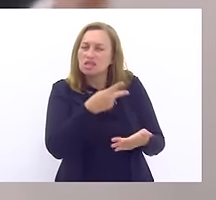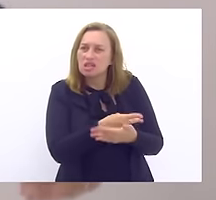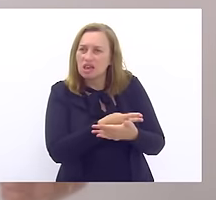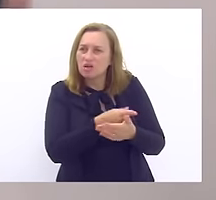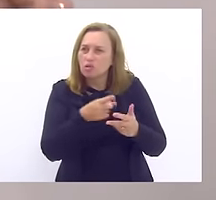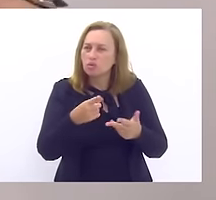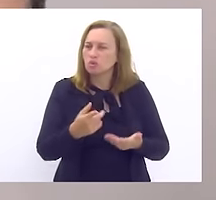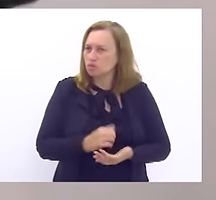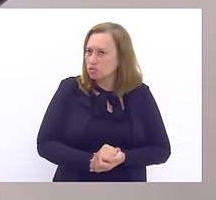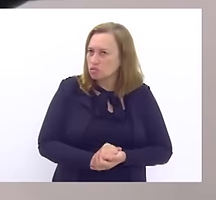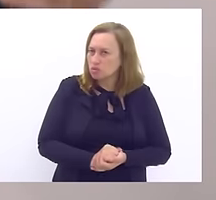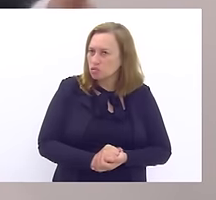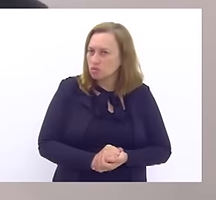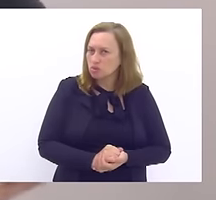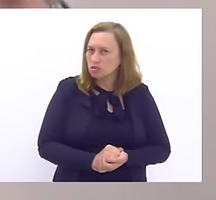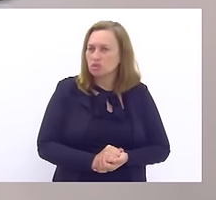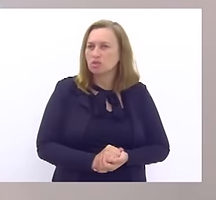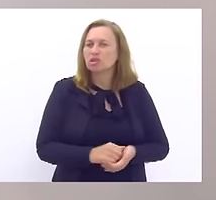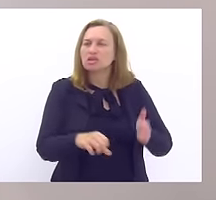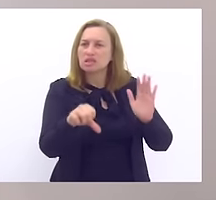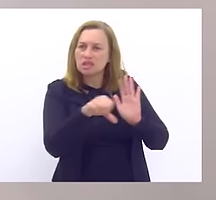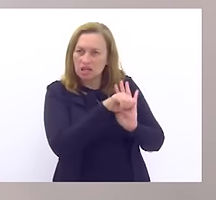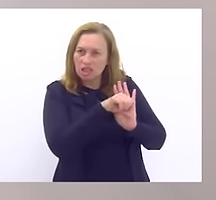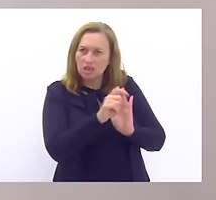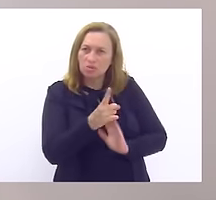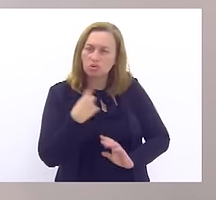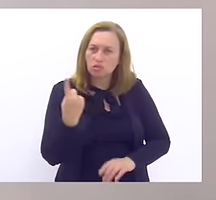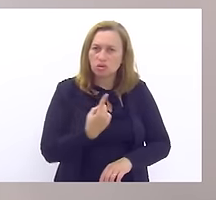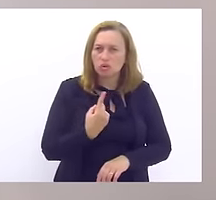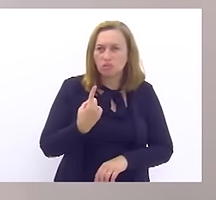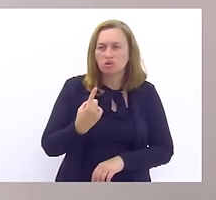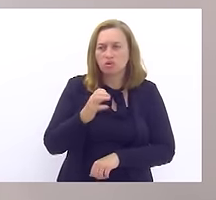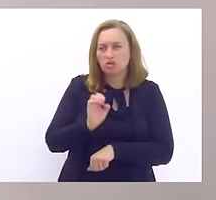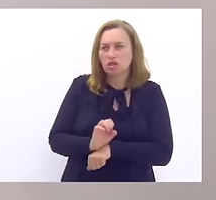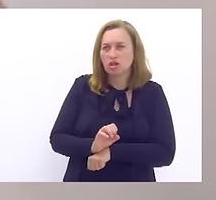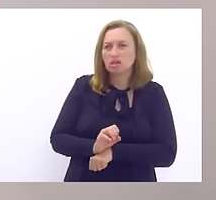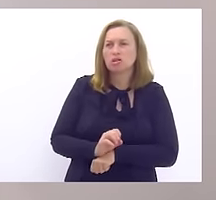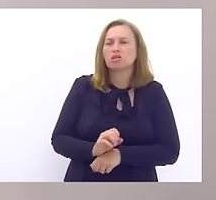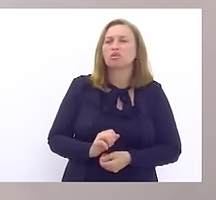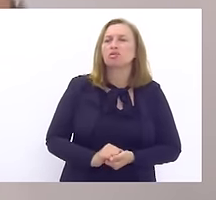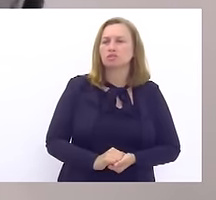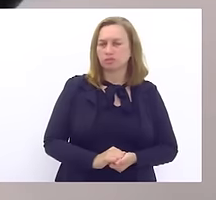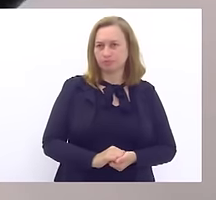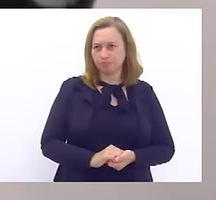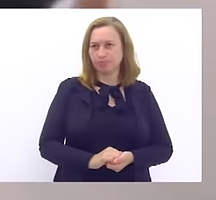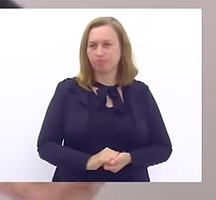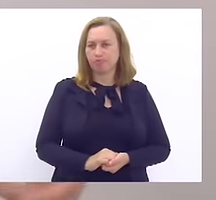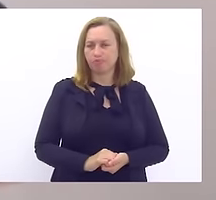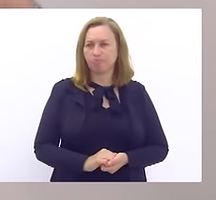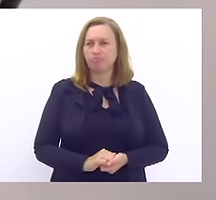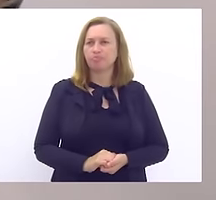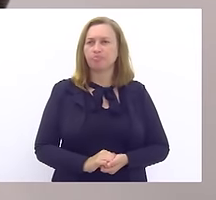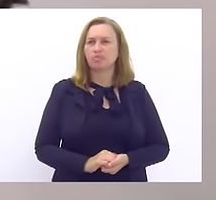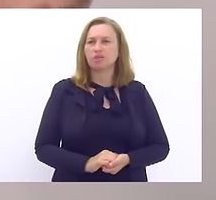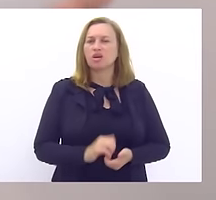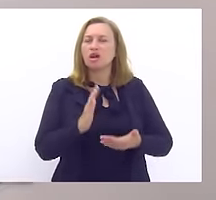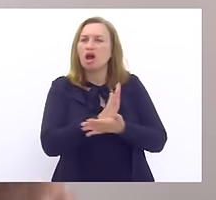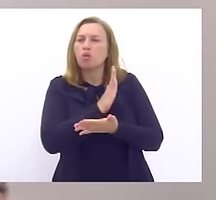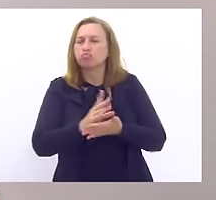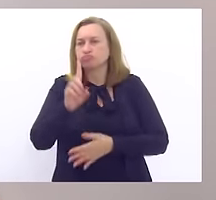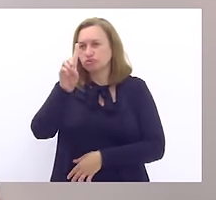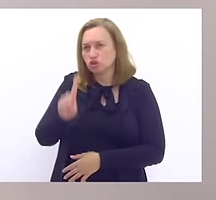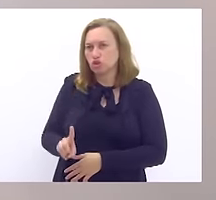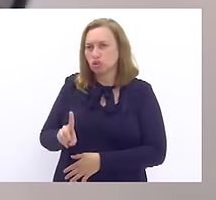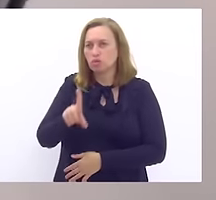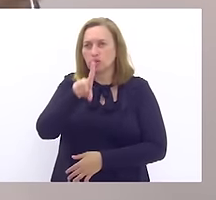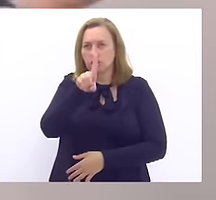irregularidades essas ilegalidades no nosso Prisma foi sobre o manto sobre a égide de algum diretor do